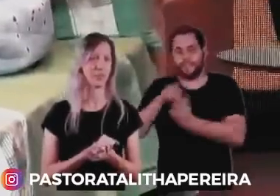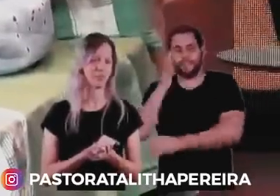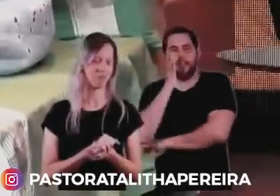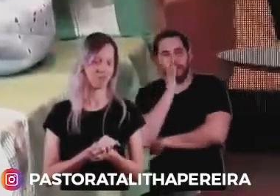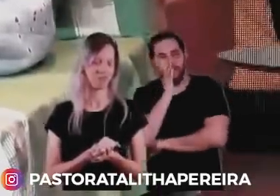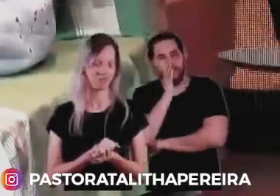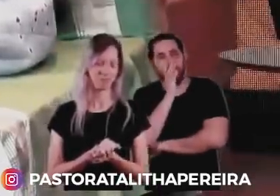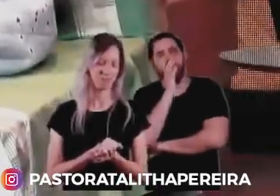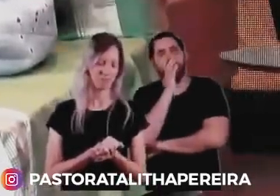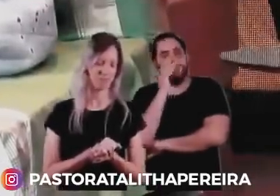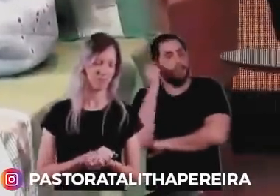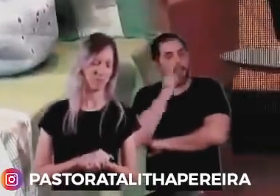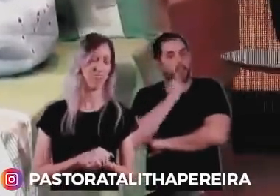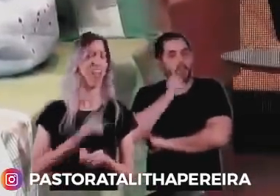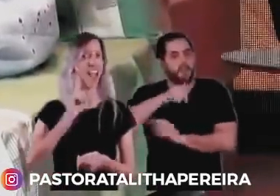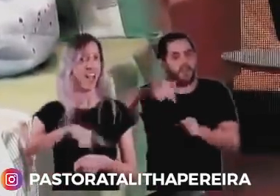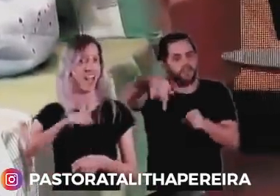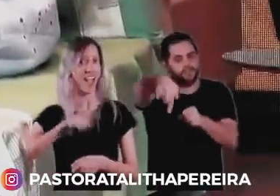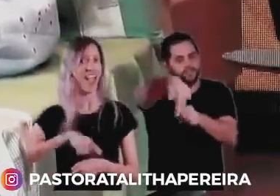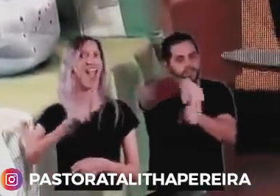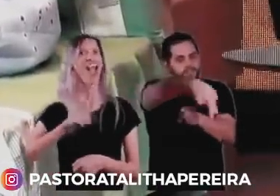contemplando, né, a beleza.